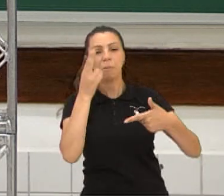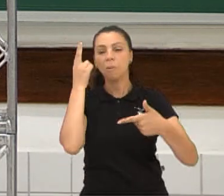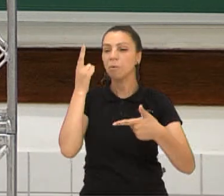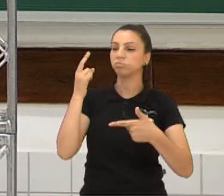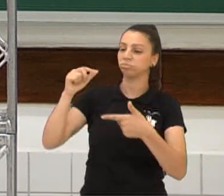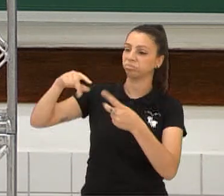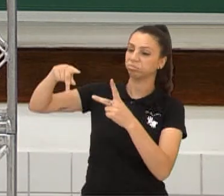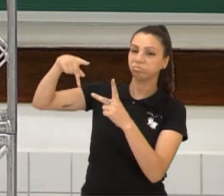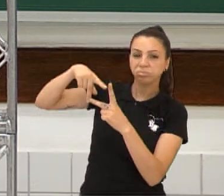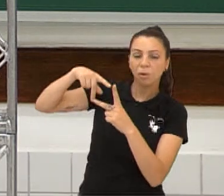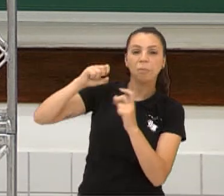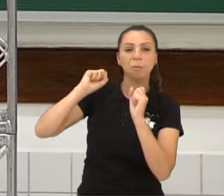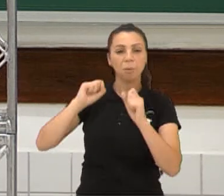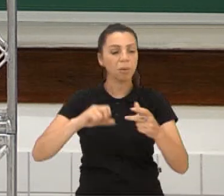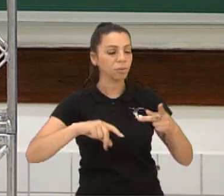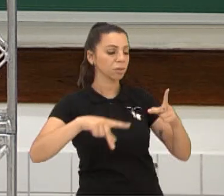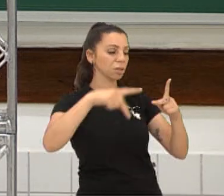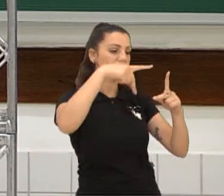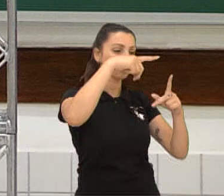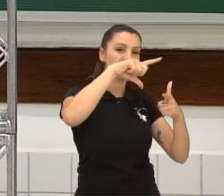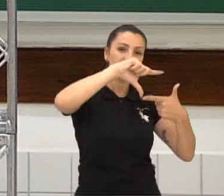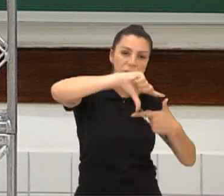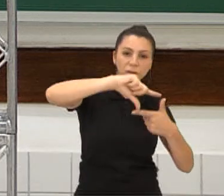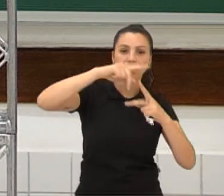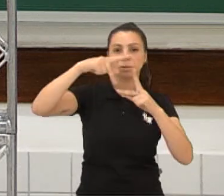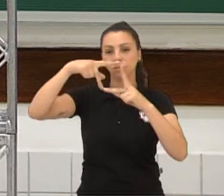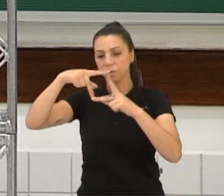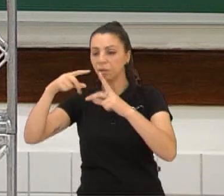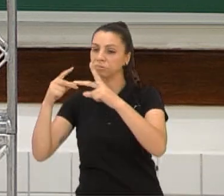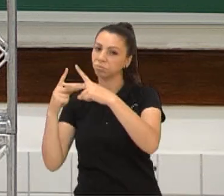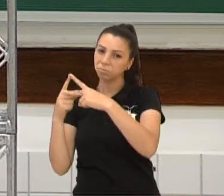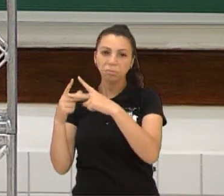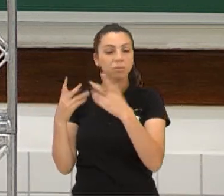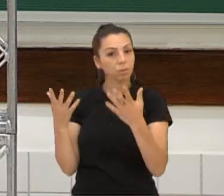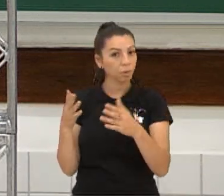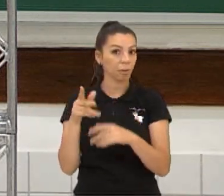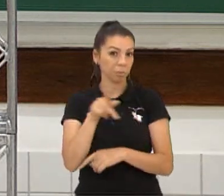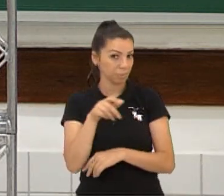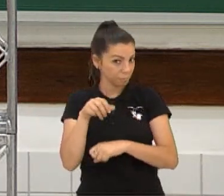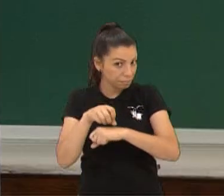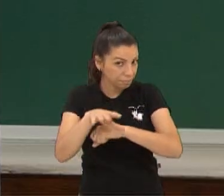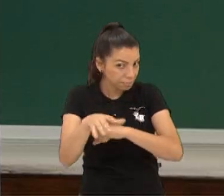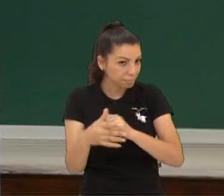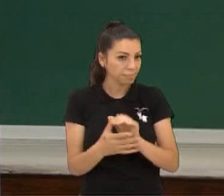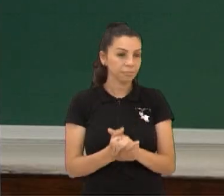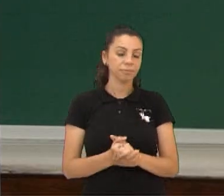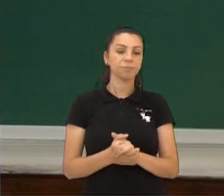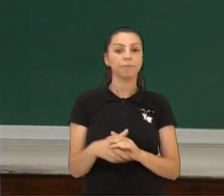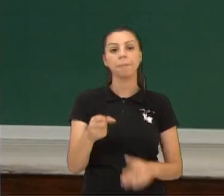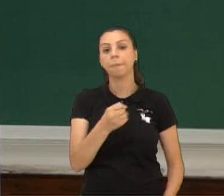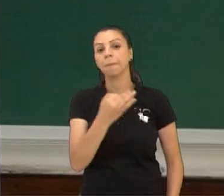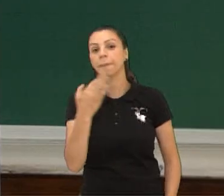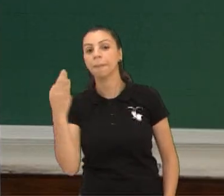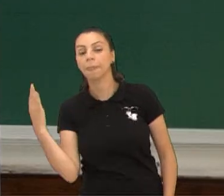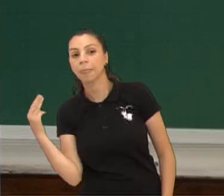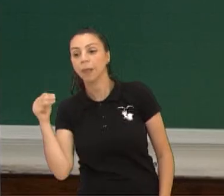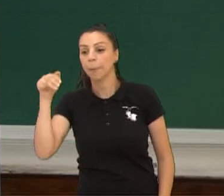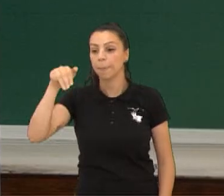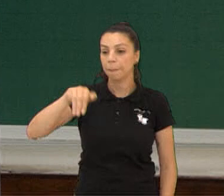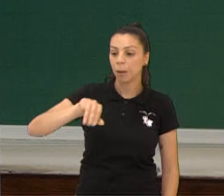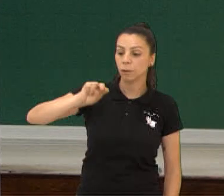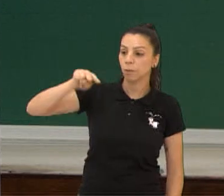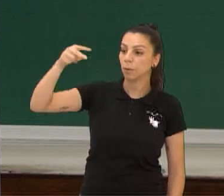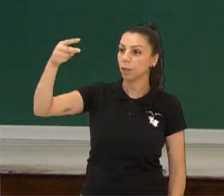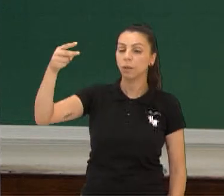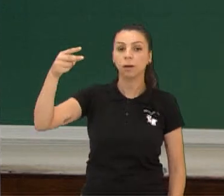quadrado? Posso dividir em retângulo, quadrado e triângulo? A professora já está dando uma dica. Quantos metros quadrados de tijolos